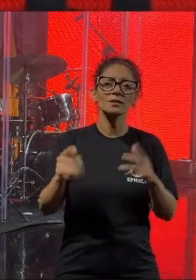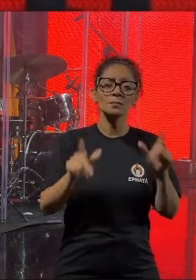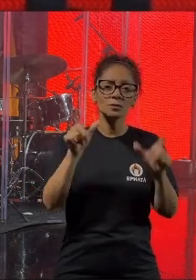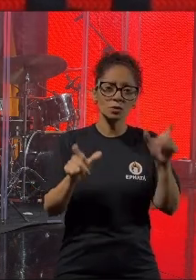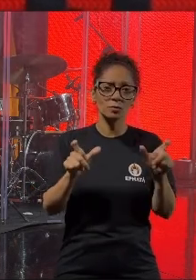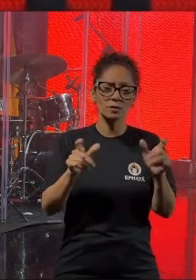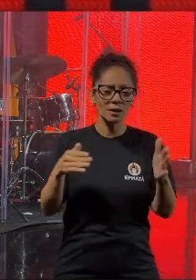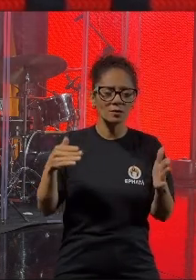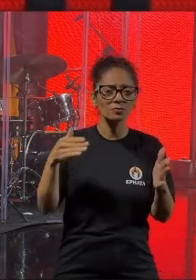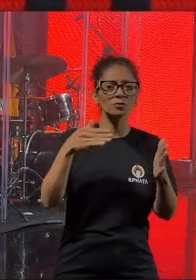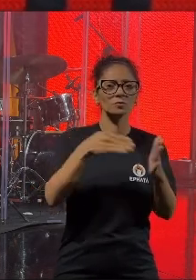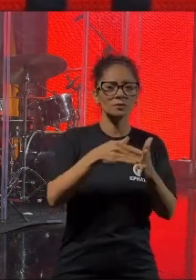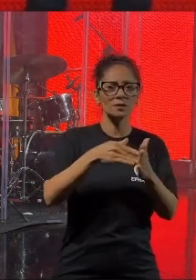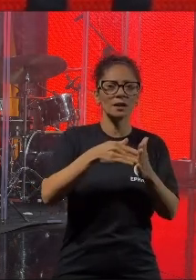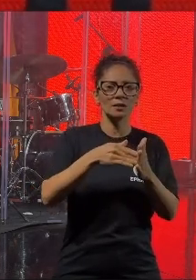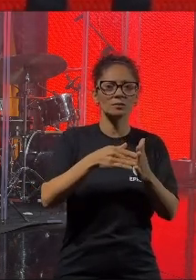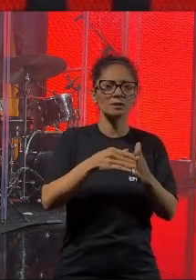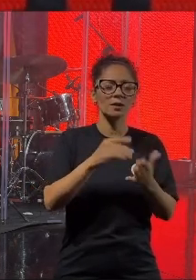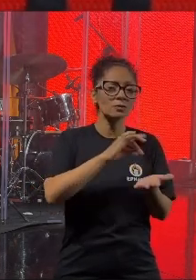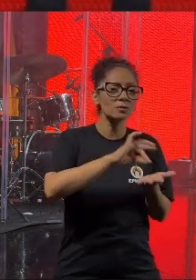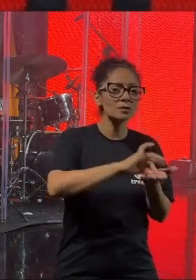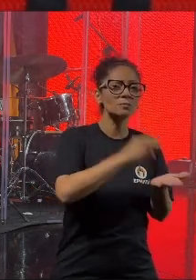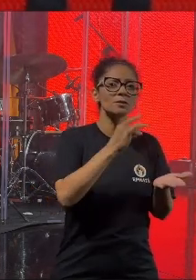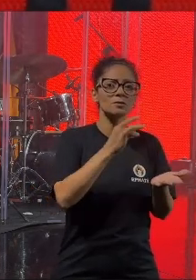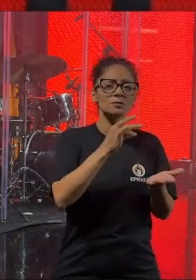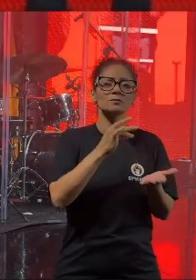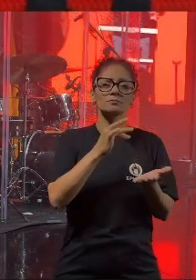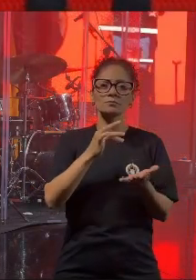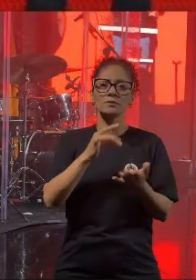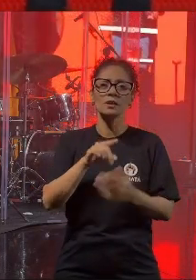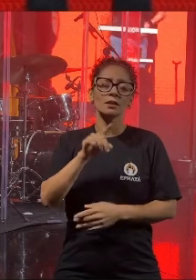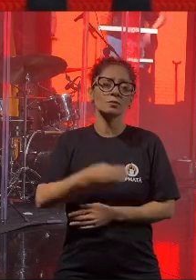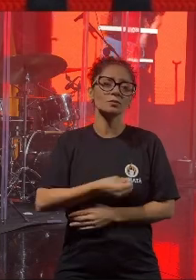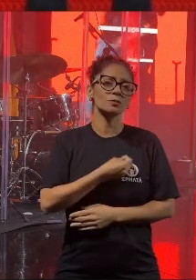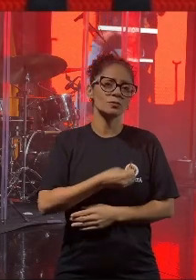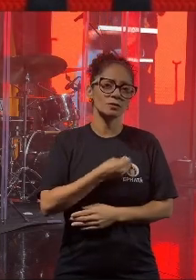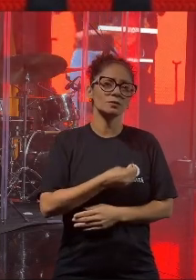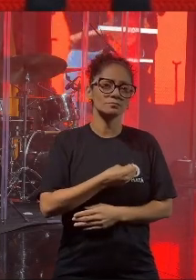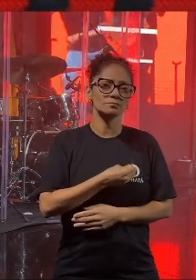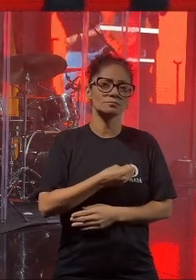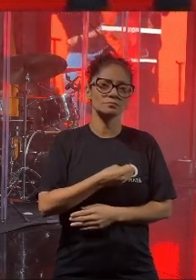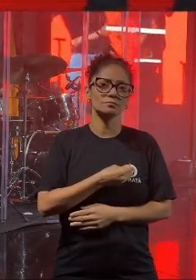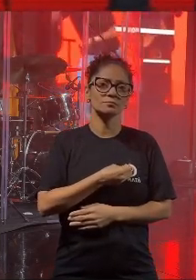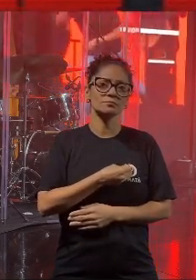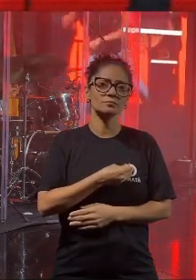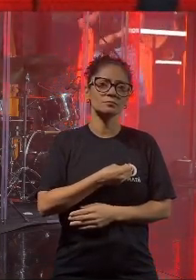teus inimigos, até aqueles que eram como empecilhos na tua vida, vão te